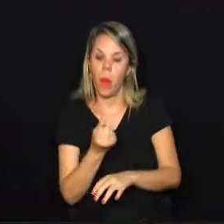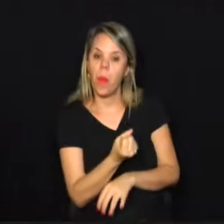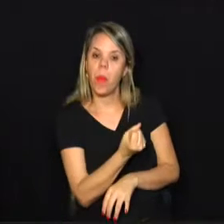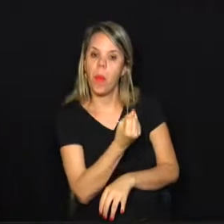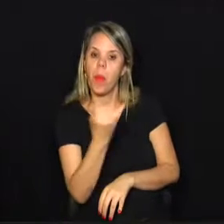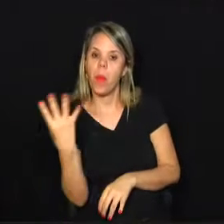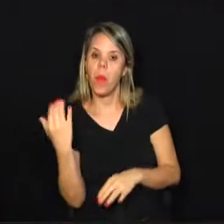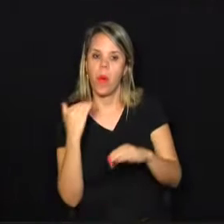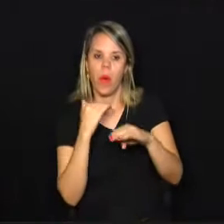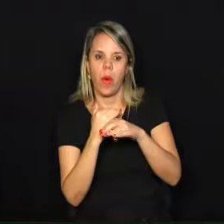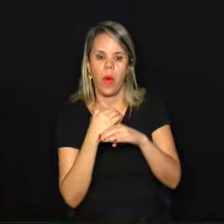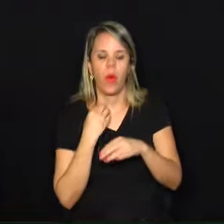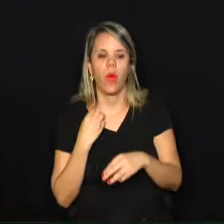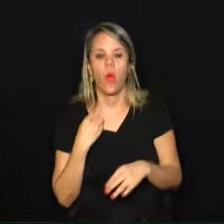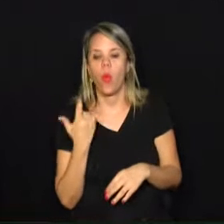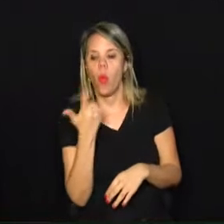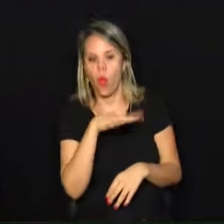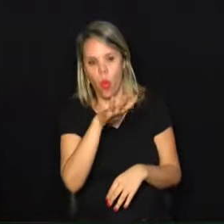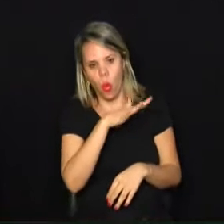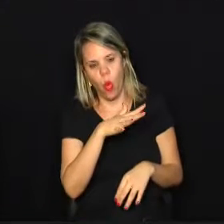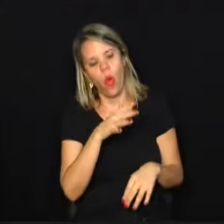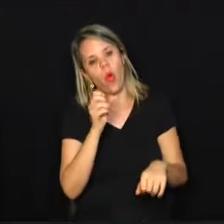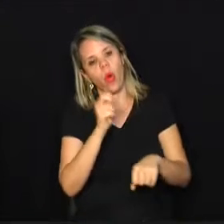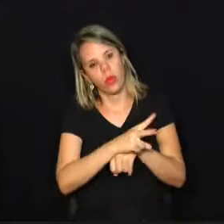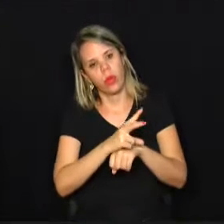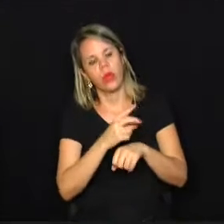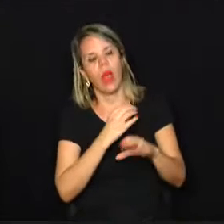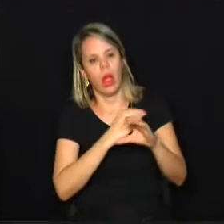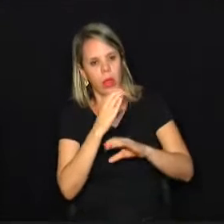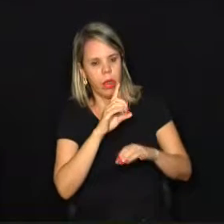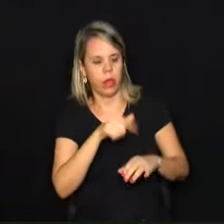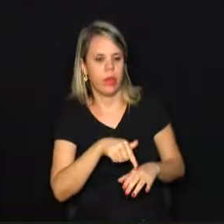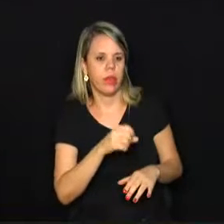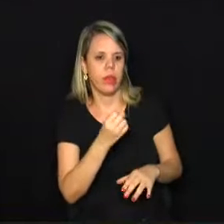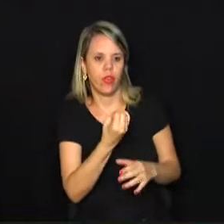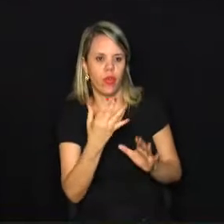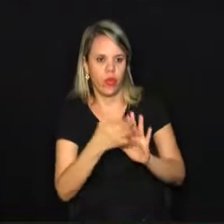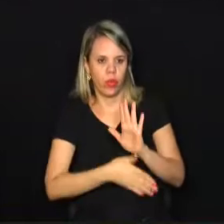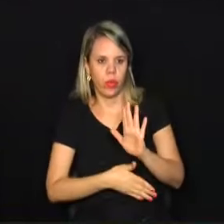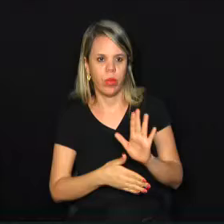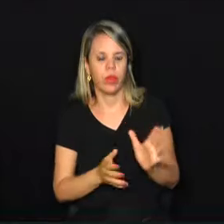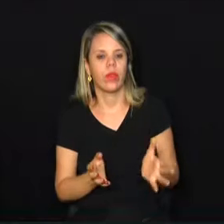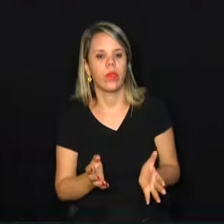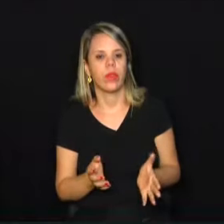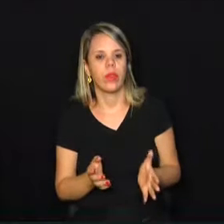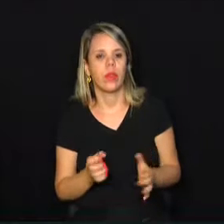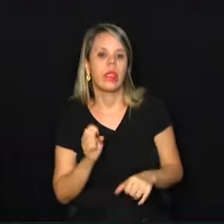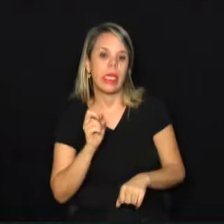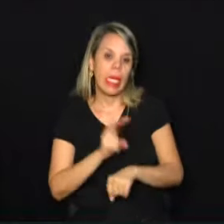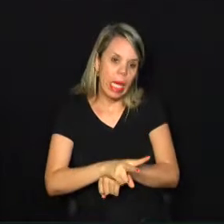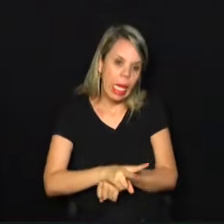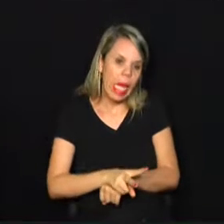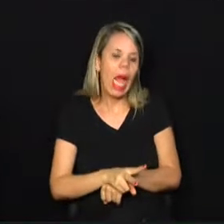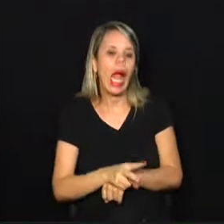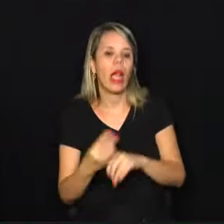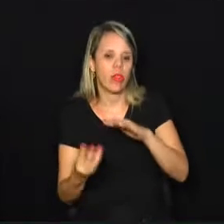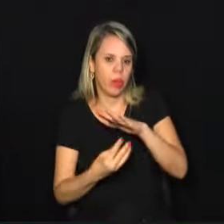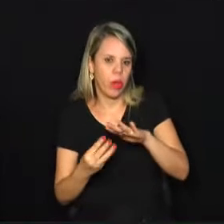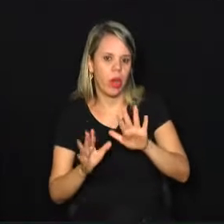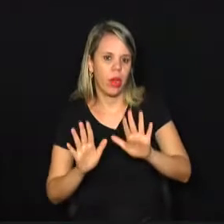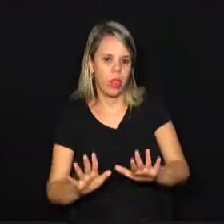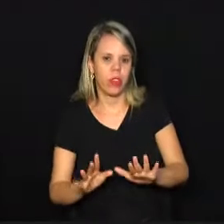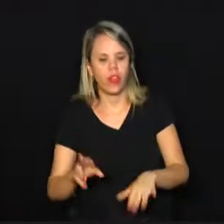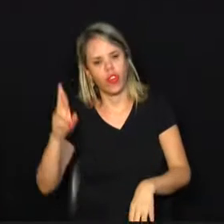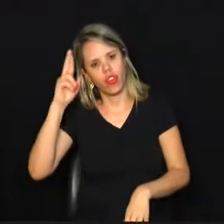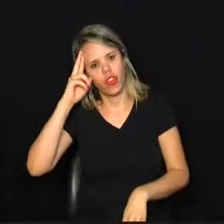em relação ao número dos outros cargos. E somente se justificaria esses cargos em comissão para exercício de funções de direção,